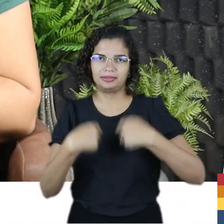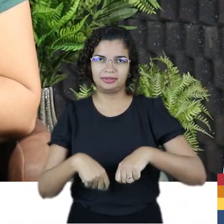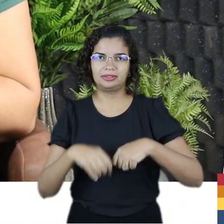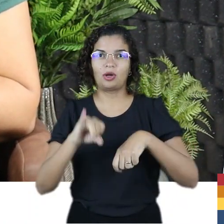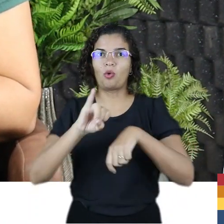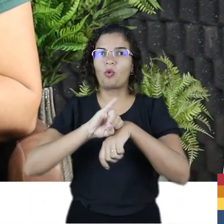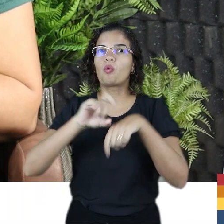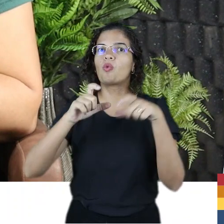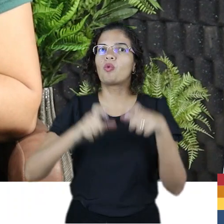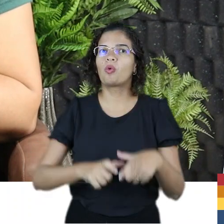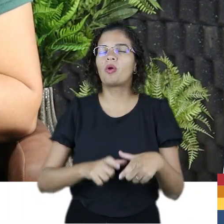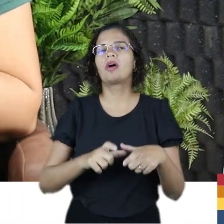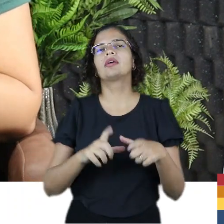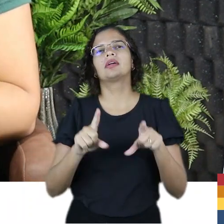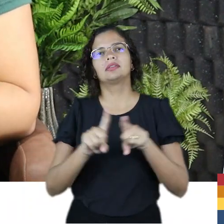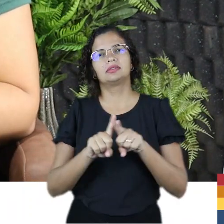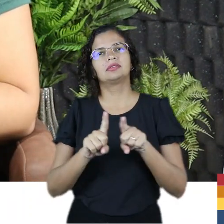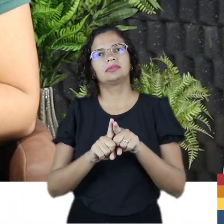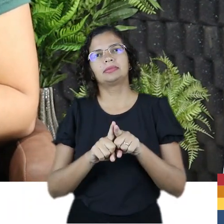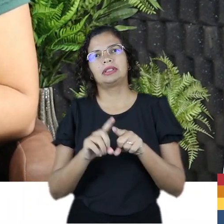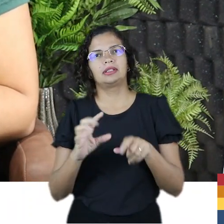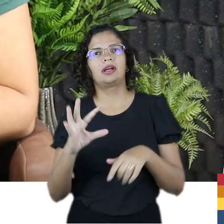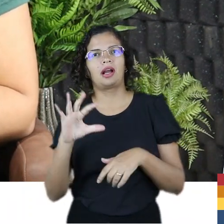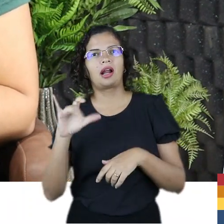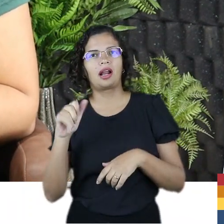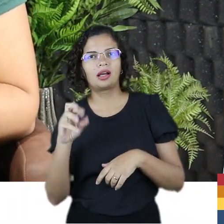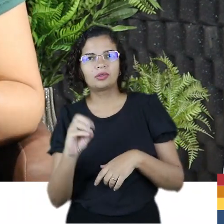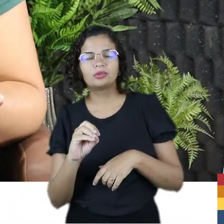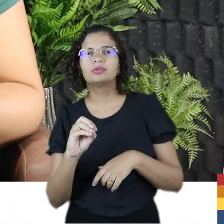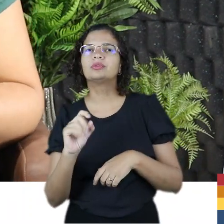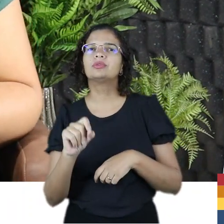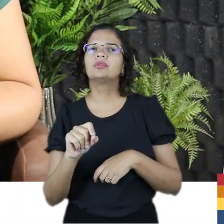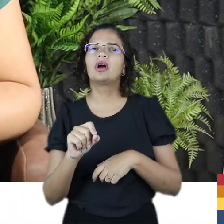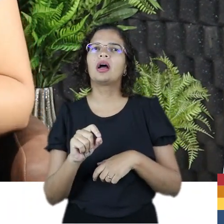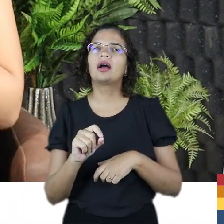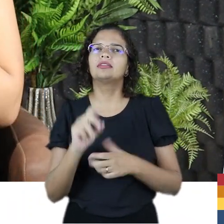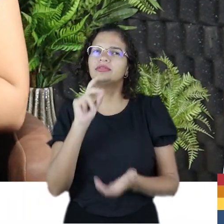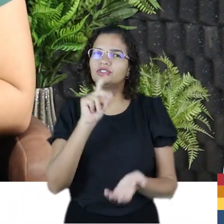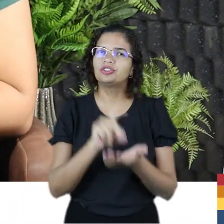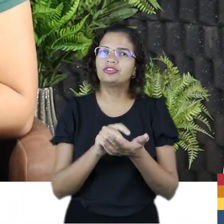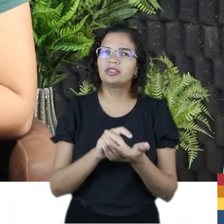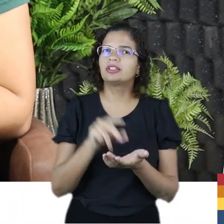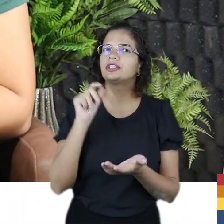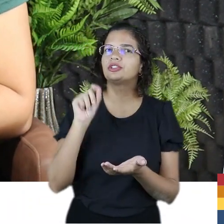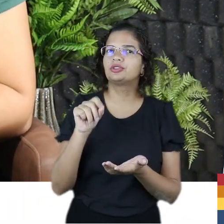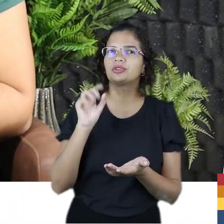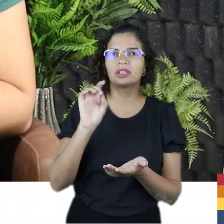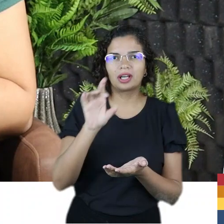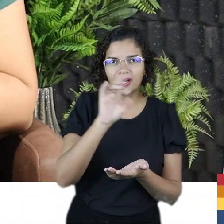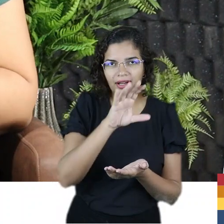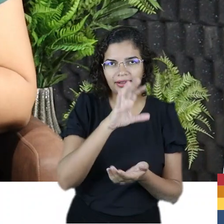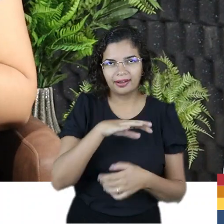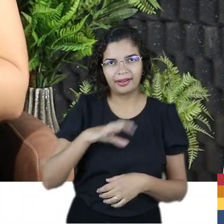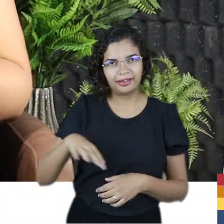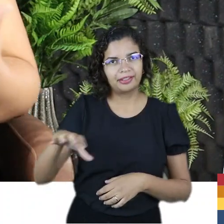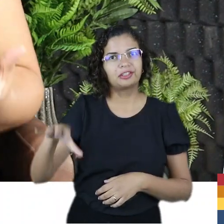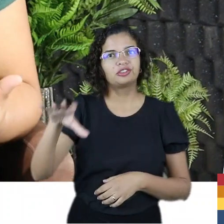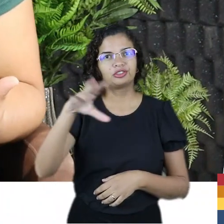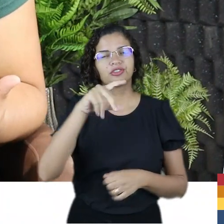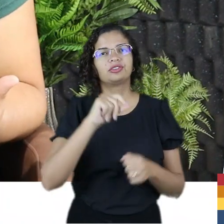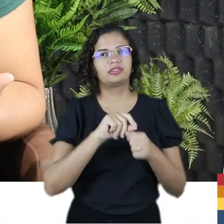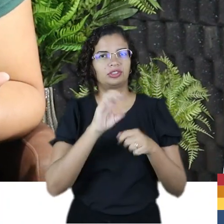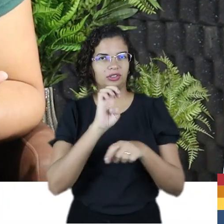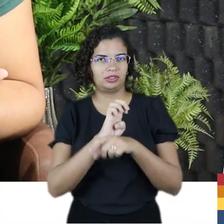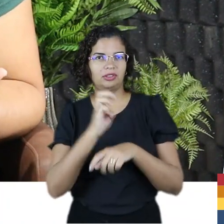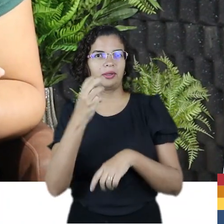observado claro as condições reais da oferta de cada rede a exemplo a rede estadual do Maranhão né hoje já